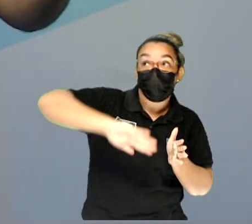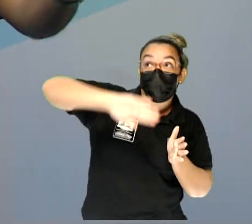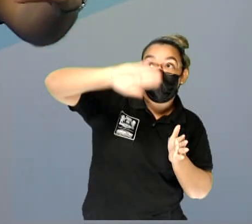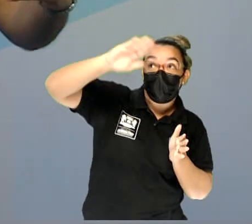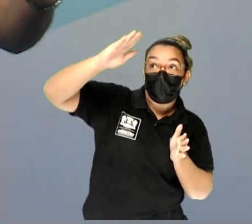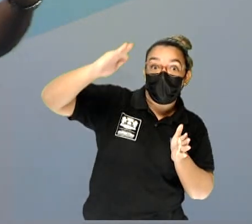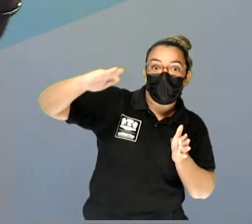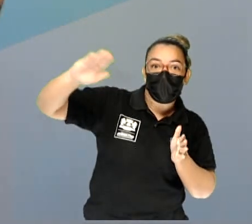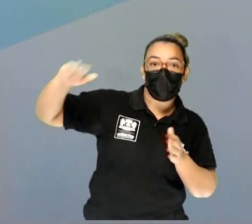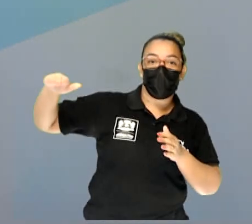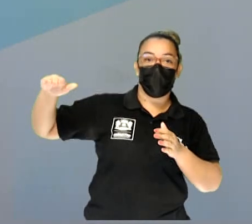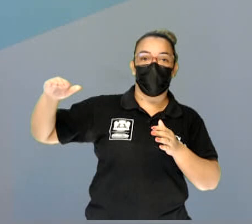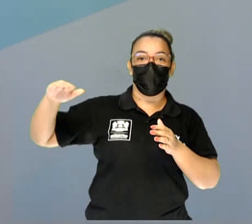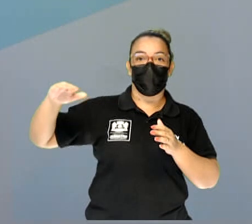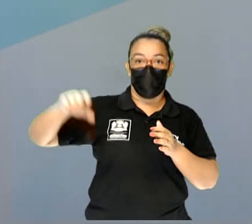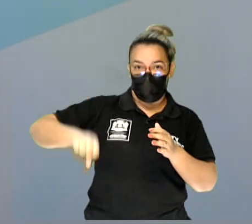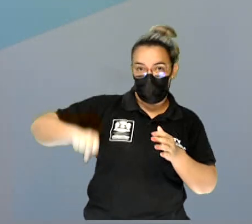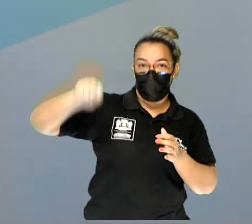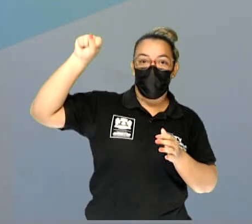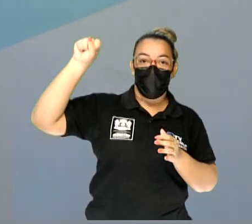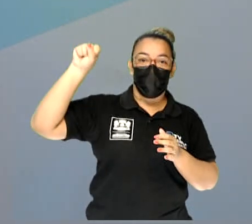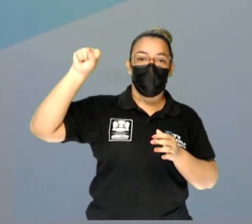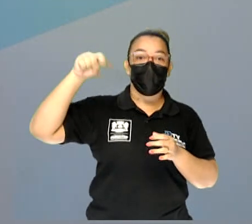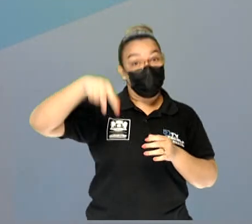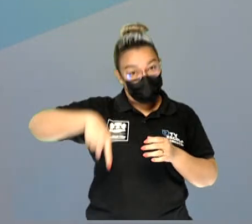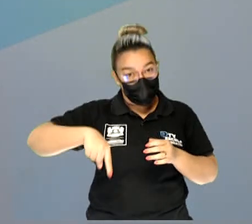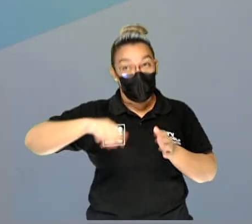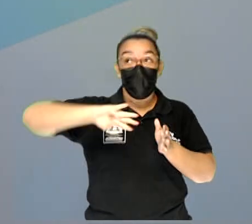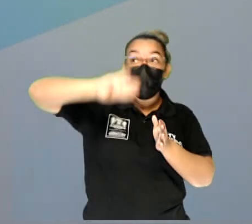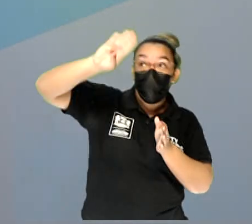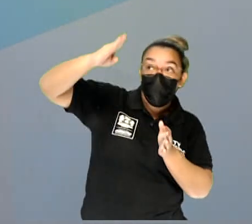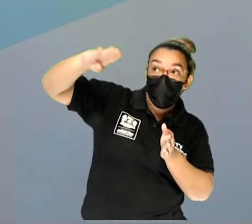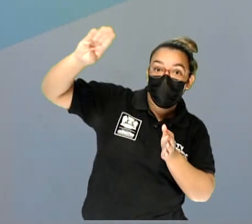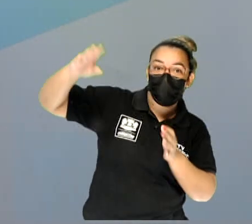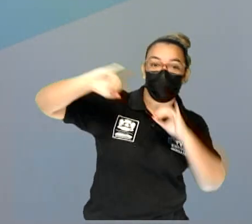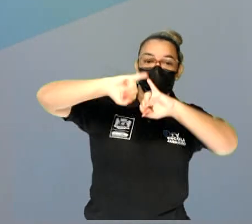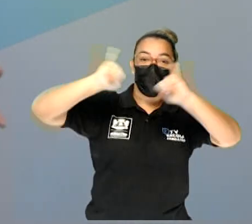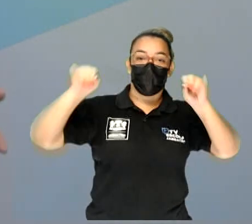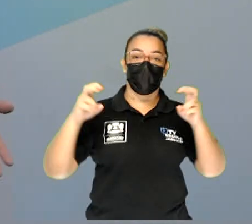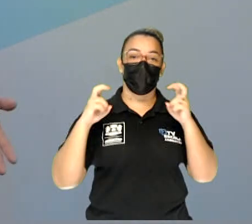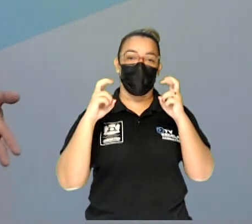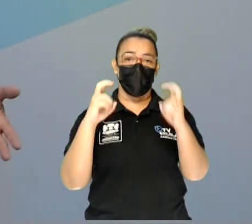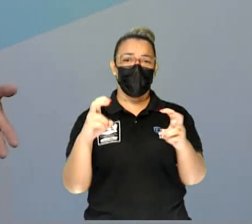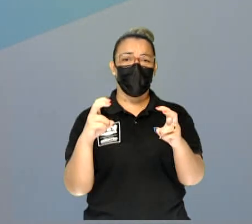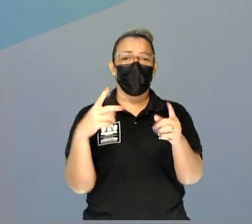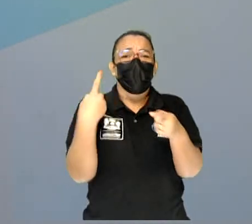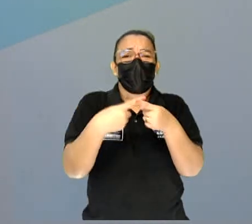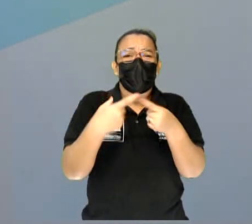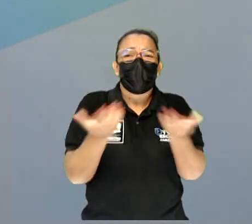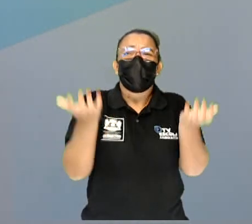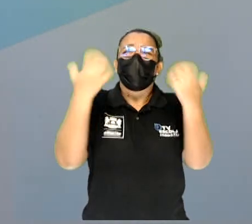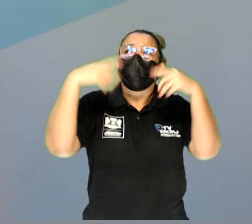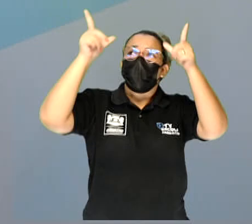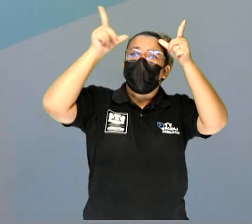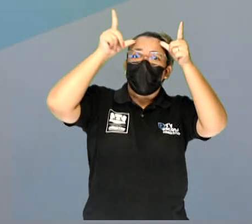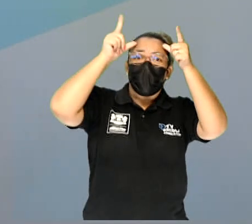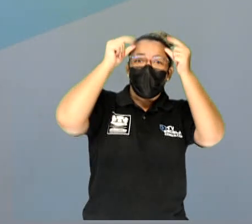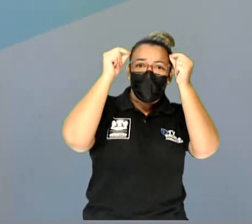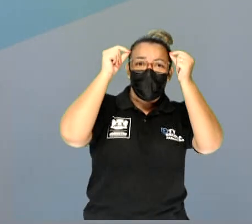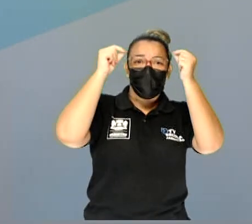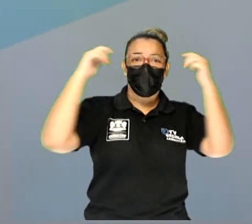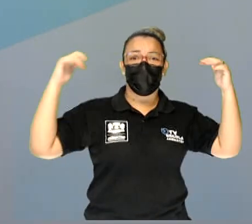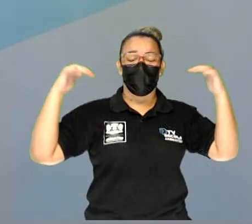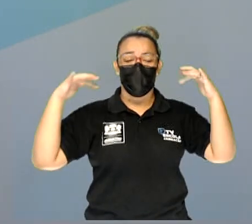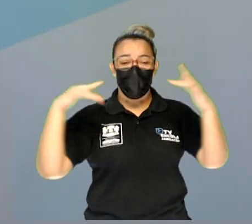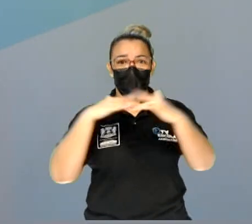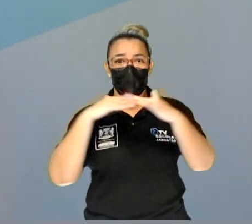da rota para o sul, o Monte Guararapes, para ver se dava um alívio às tropas holandesas que estavam baseadas em